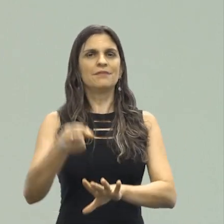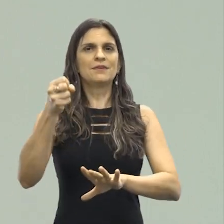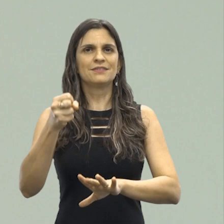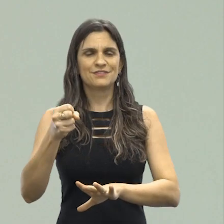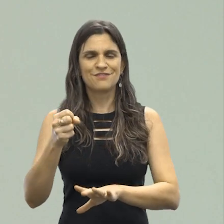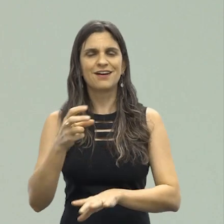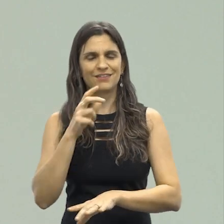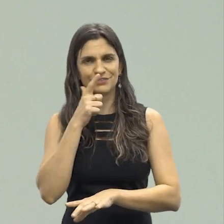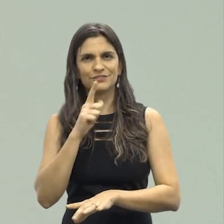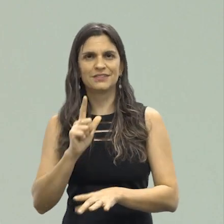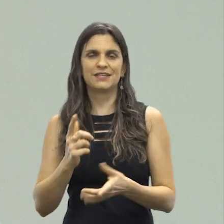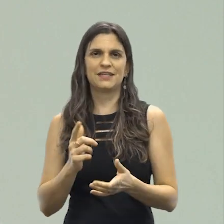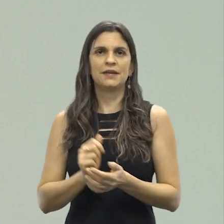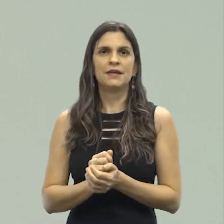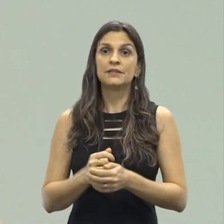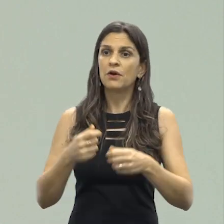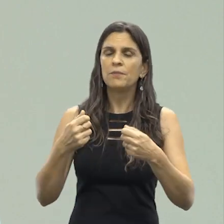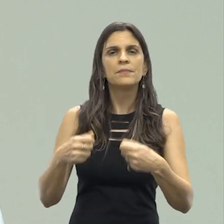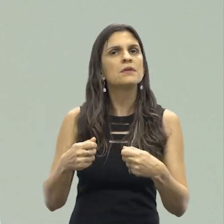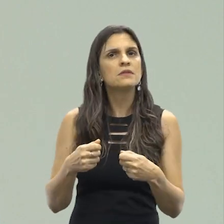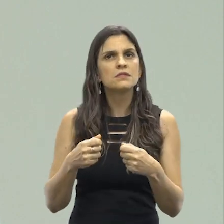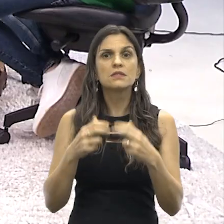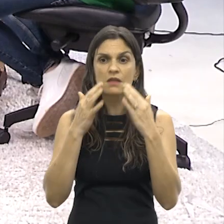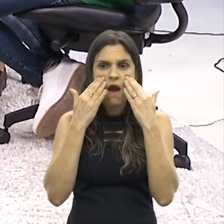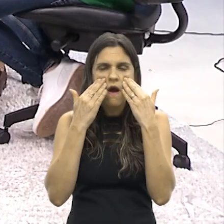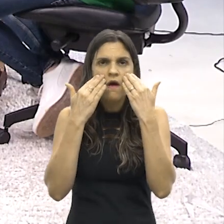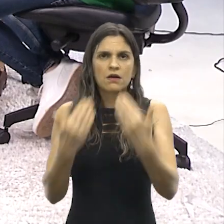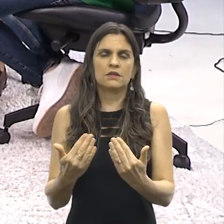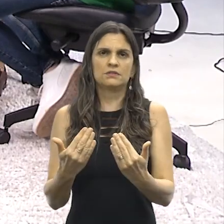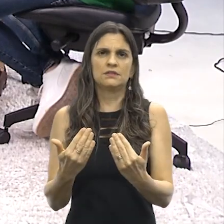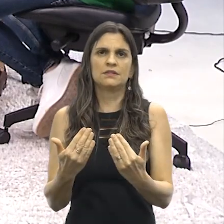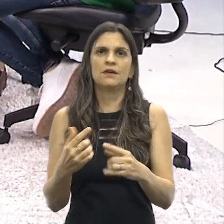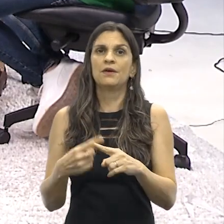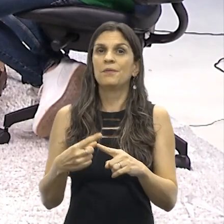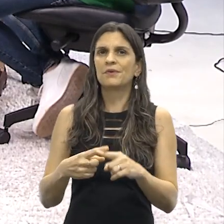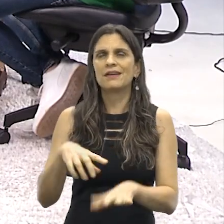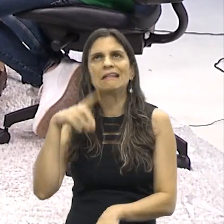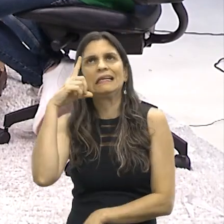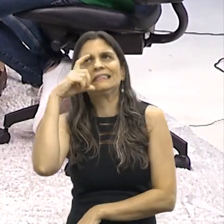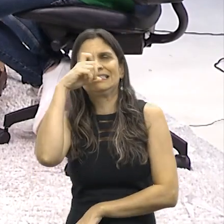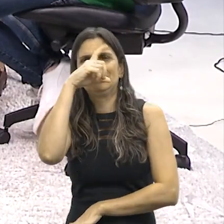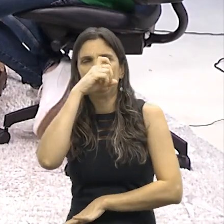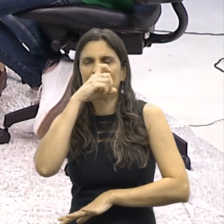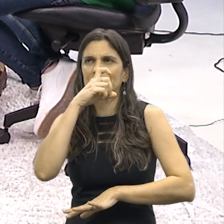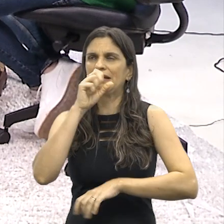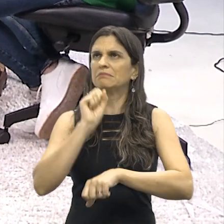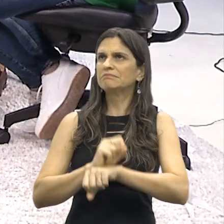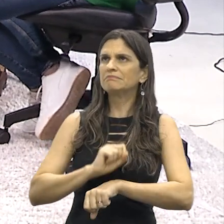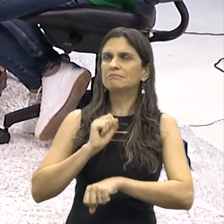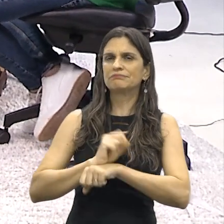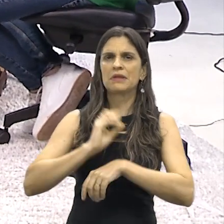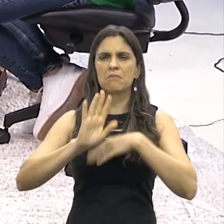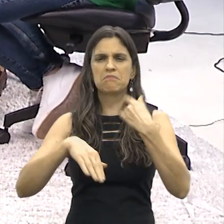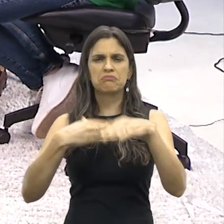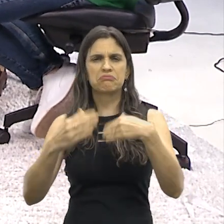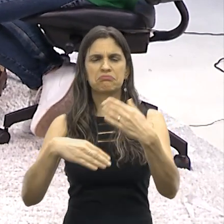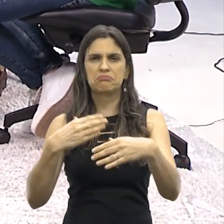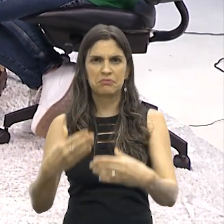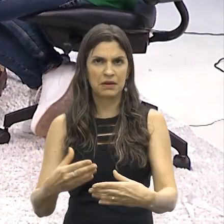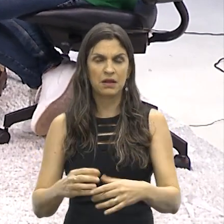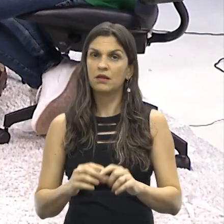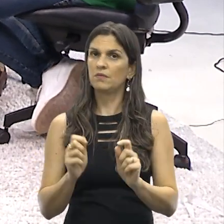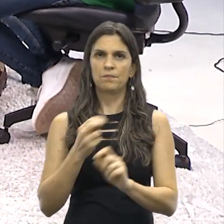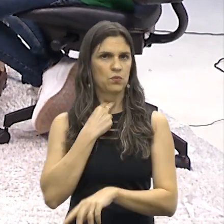que está morrendo, né, professor André? Isso se torna mais difícil, muito mais caro, né? Porque os meus, por exemplo, eu levo em